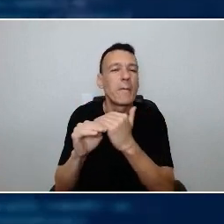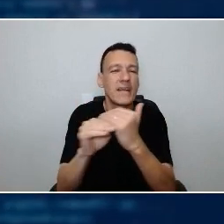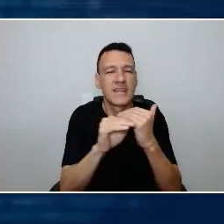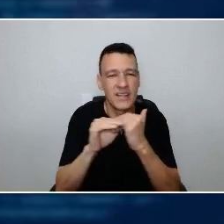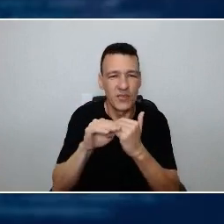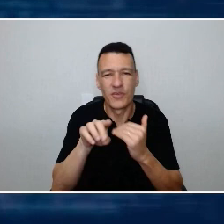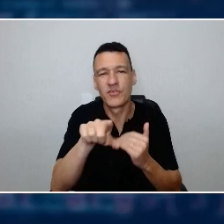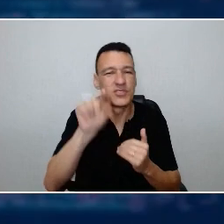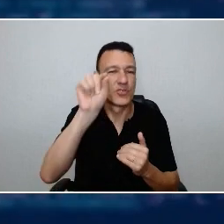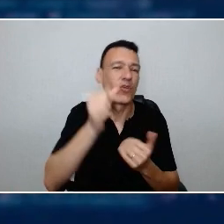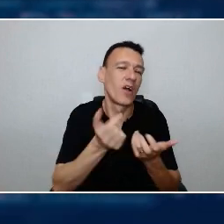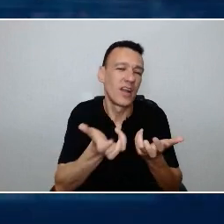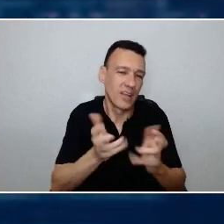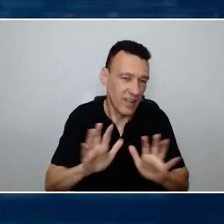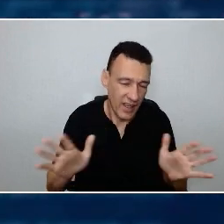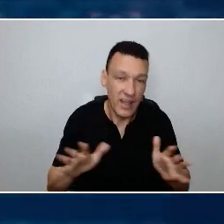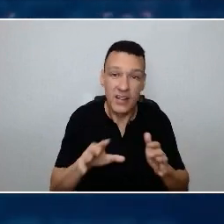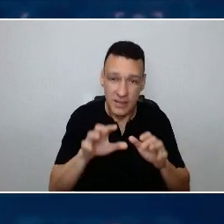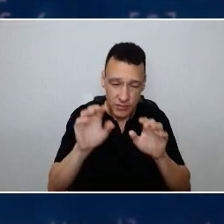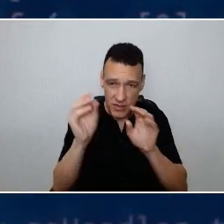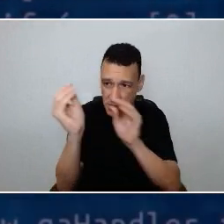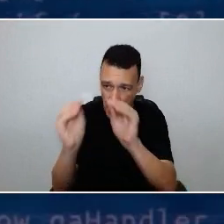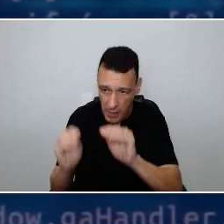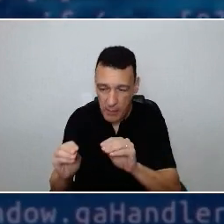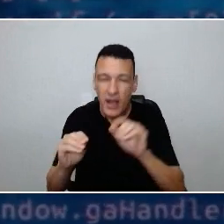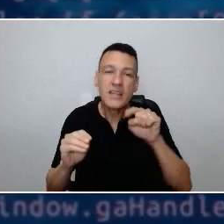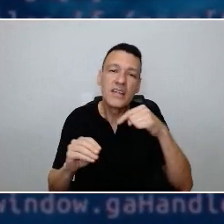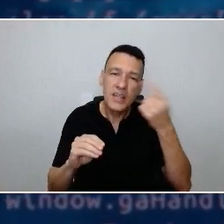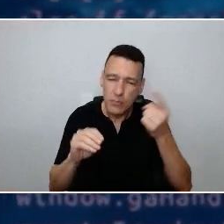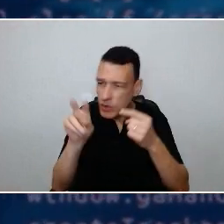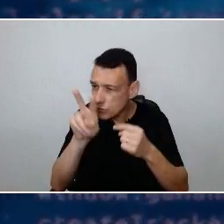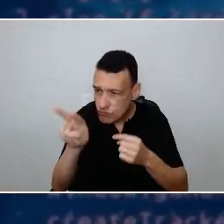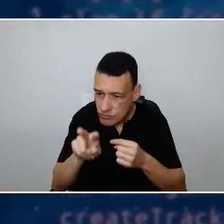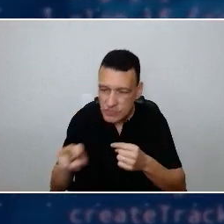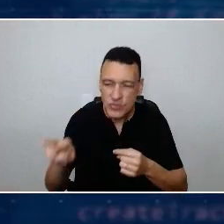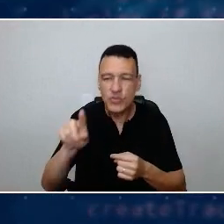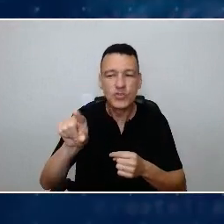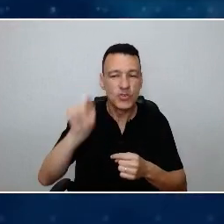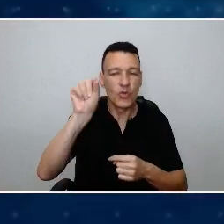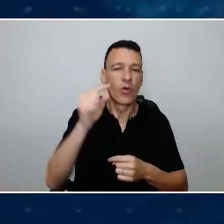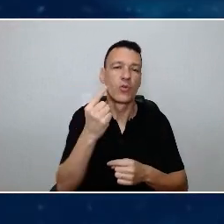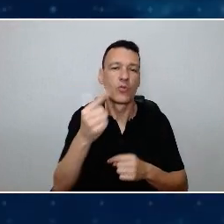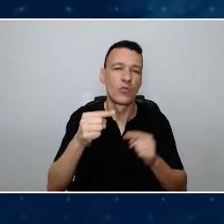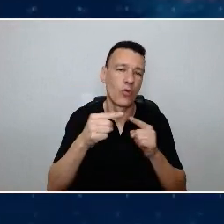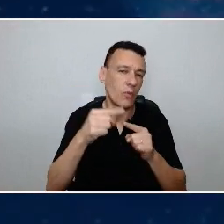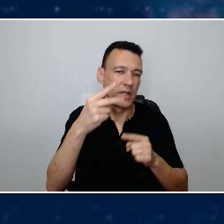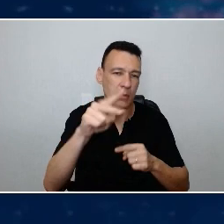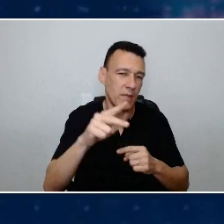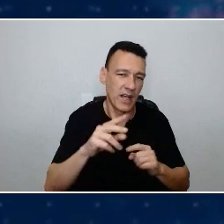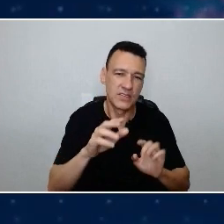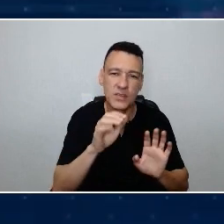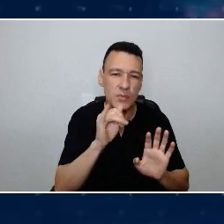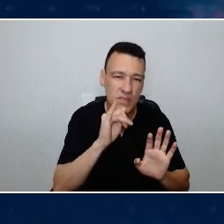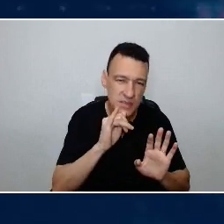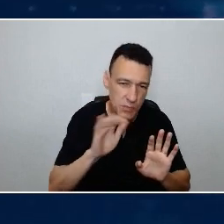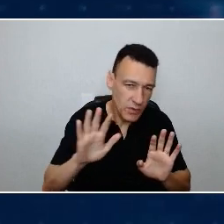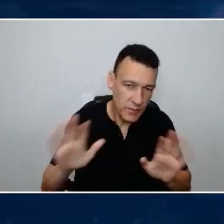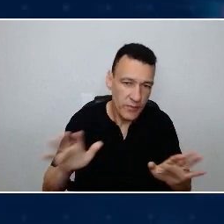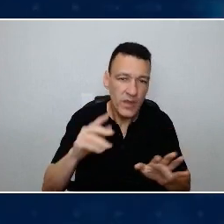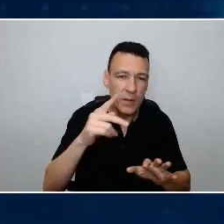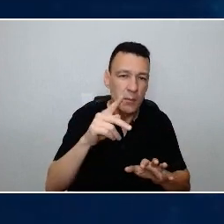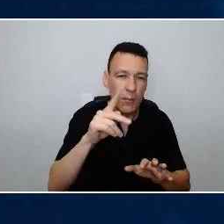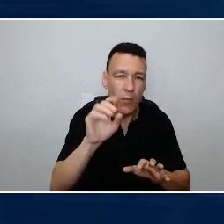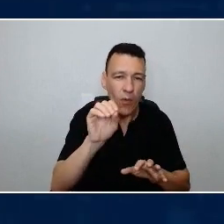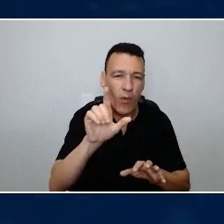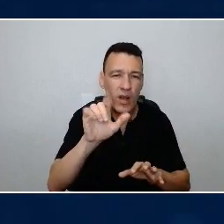aplicados de acordo com o seu caso ali então você vai ver que tem alguns ali que tipo polymorphic né Eh tem